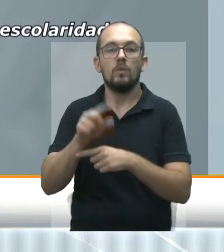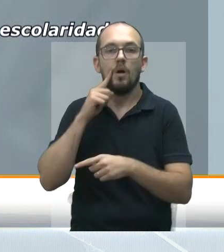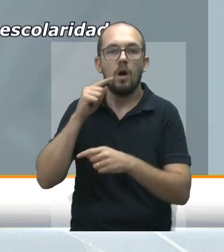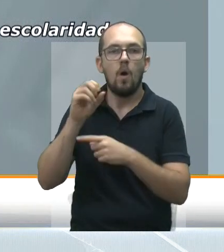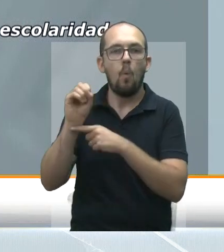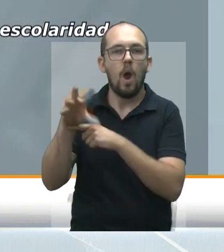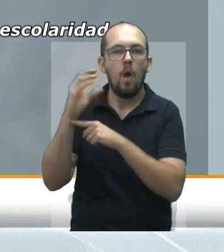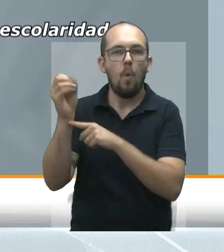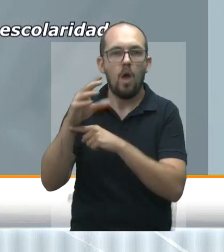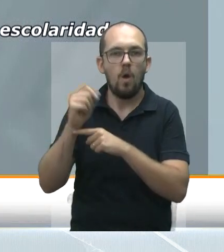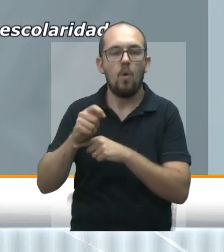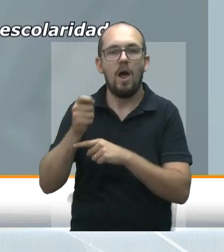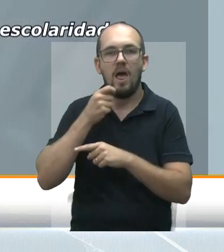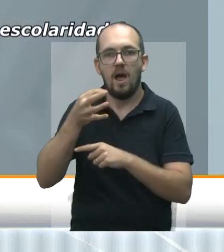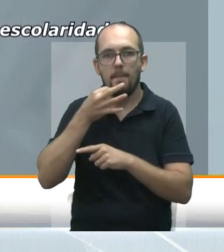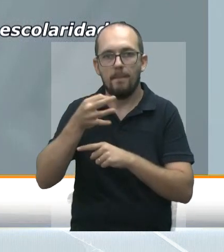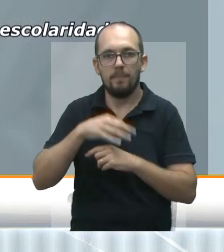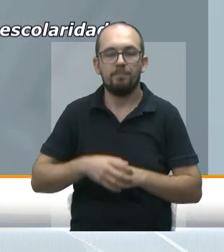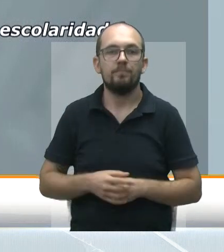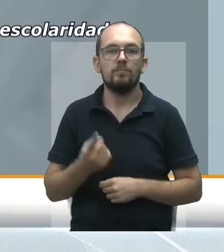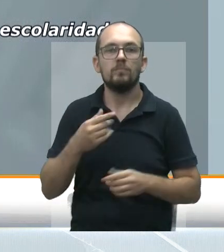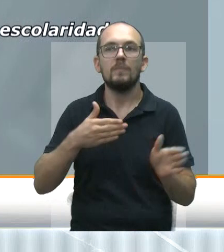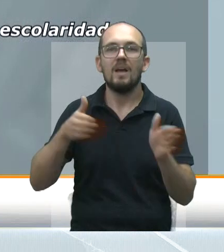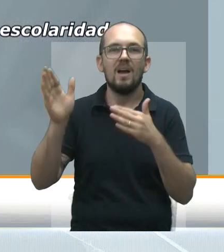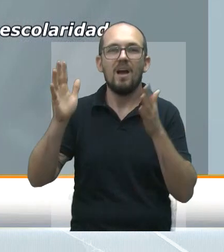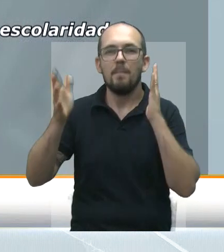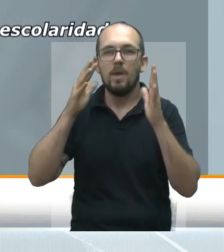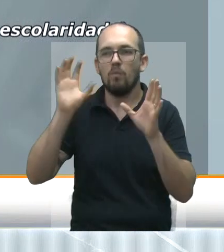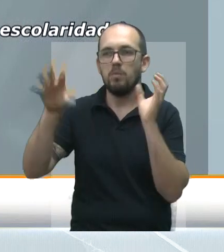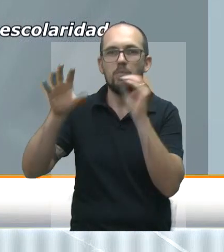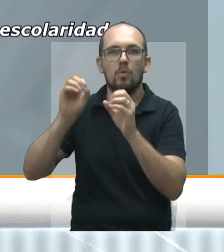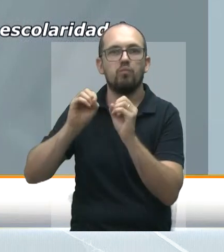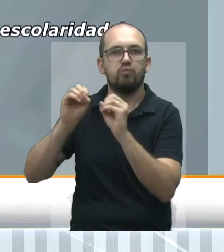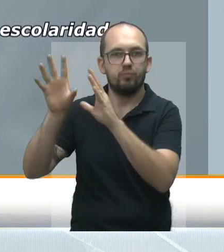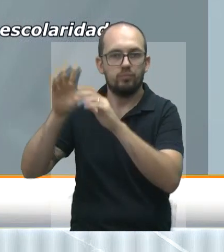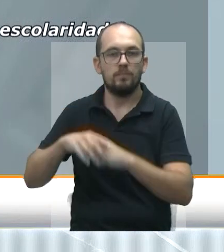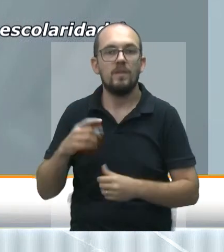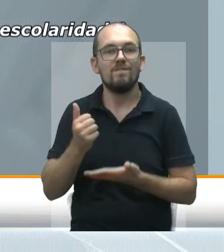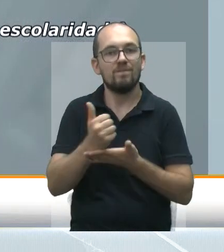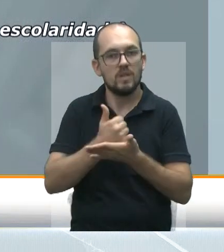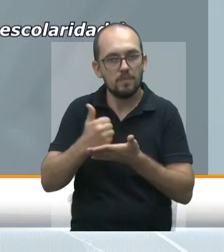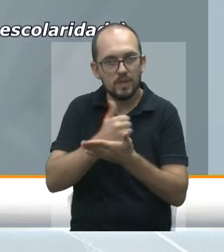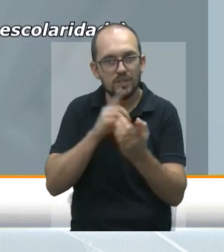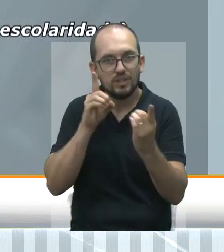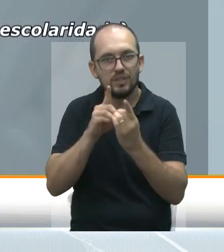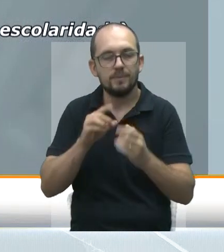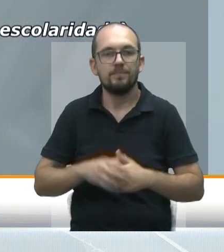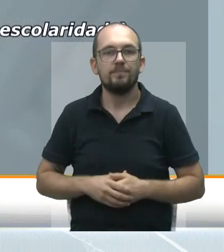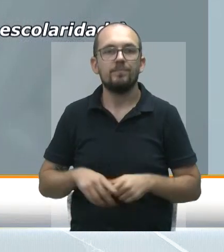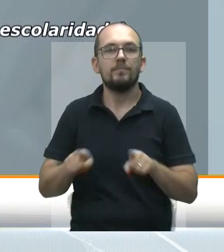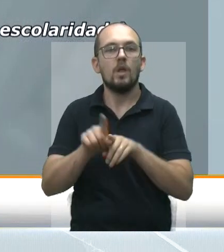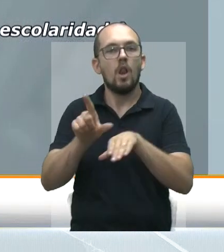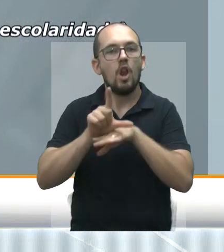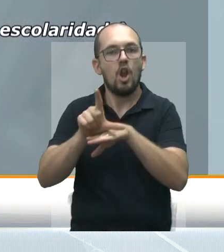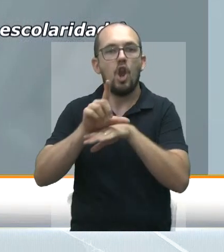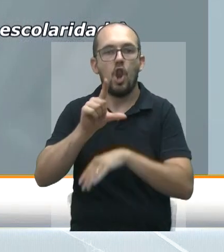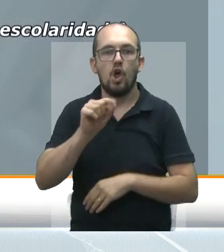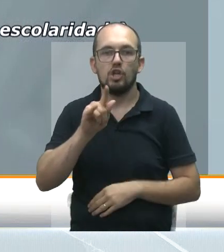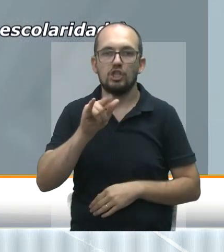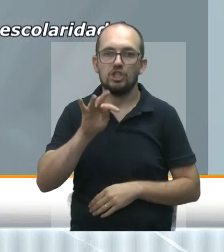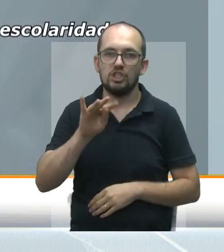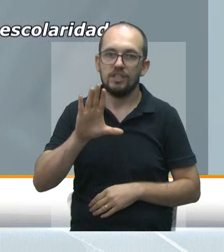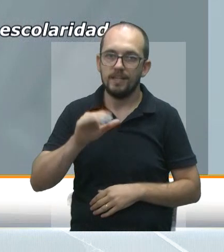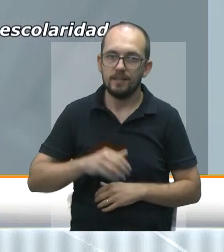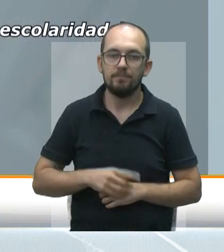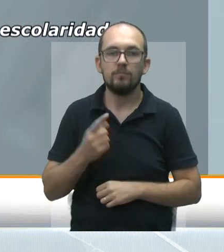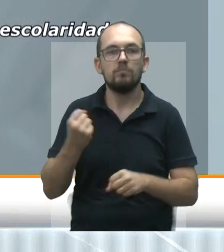alarmes, uma para expedidor de mercadorias, uma para atendente de farmácia, uma para analista de logística, uma para